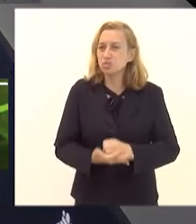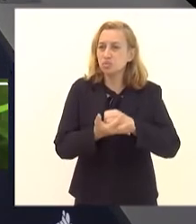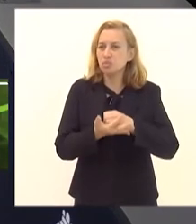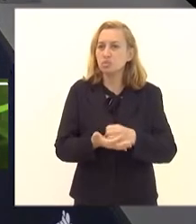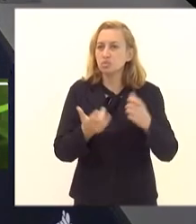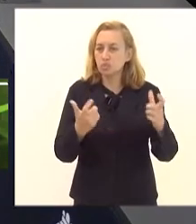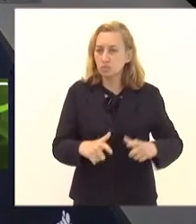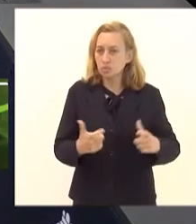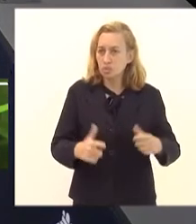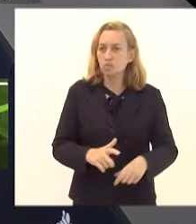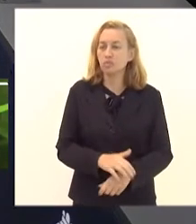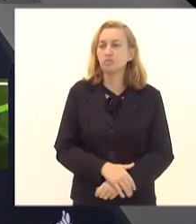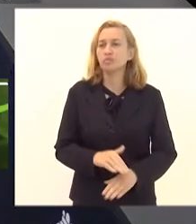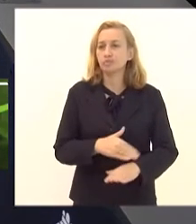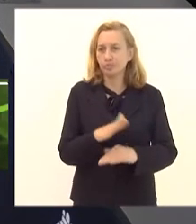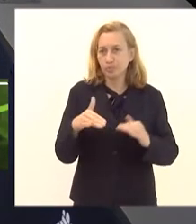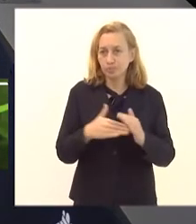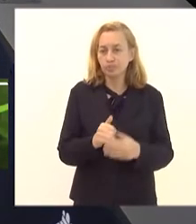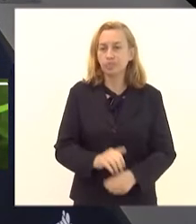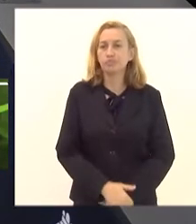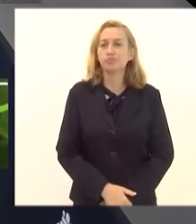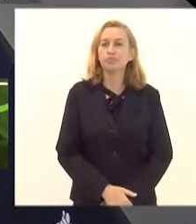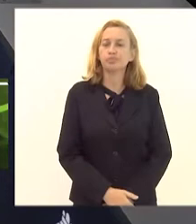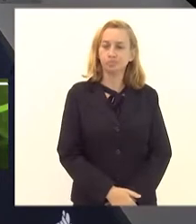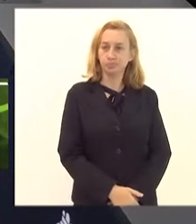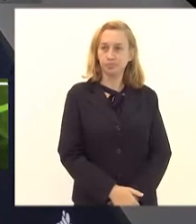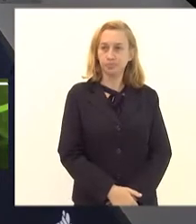sistema como um todo.